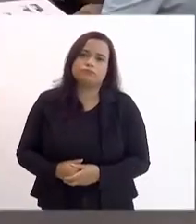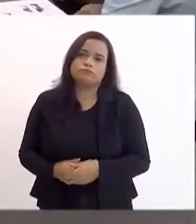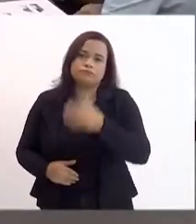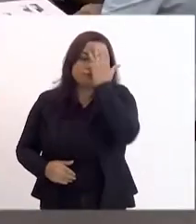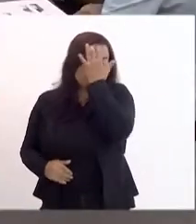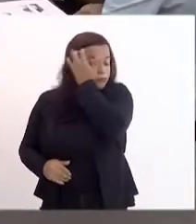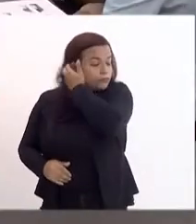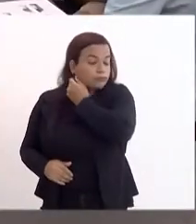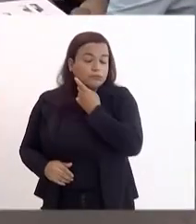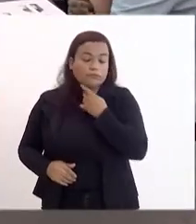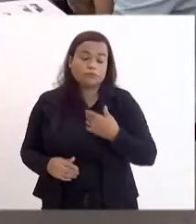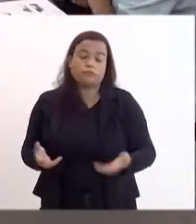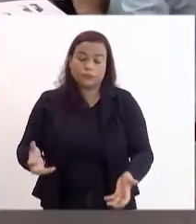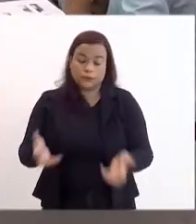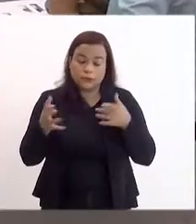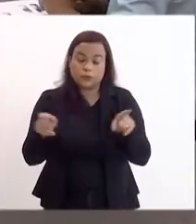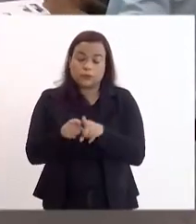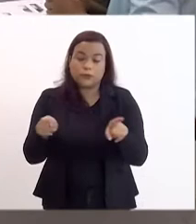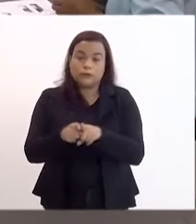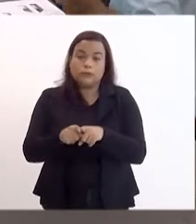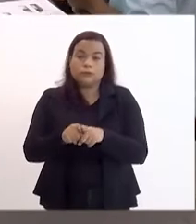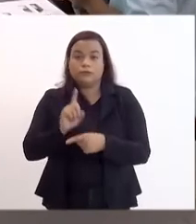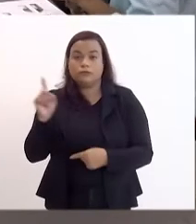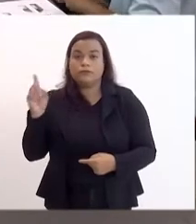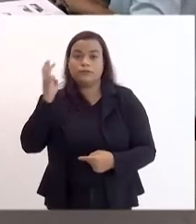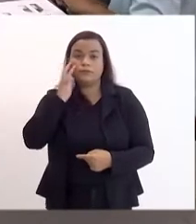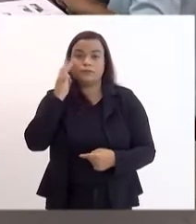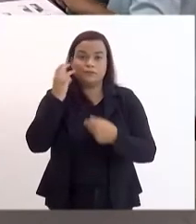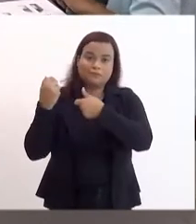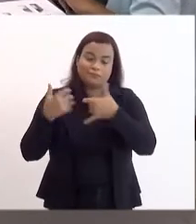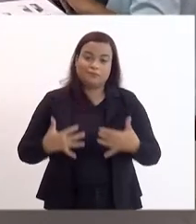Queria partir ao deputado Valdeque Carneiro,